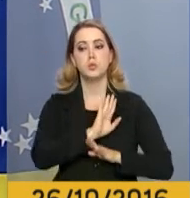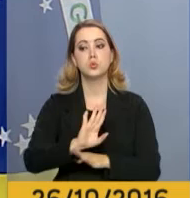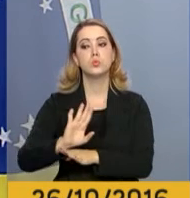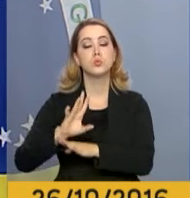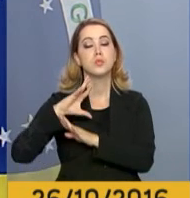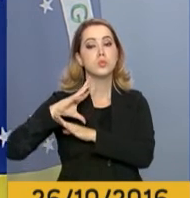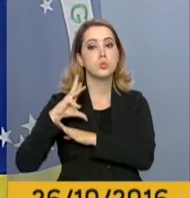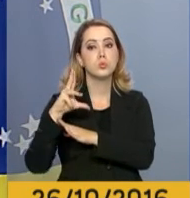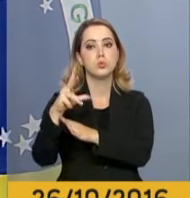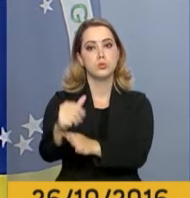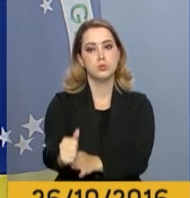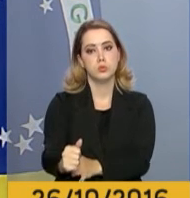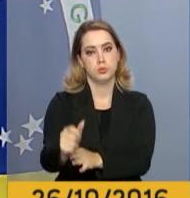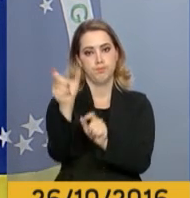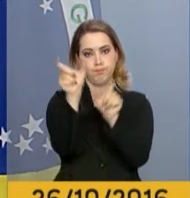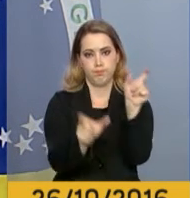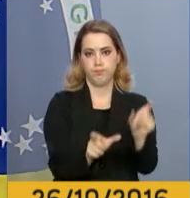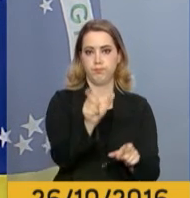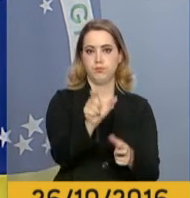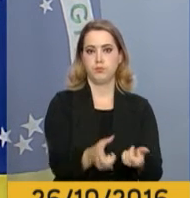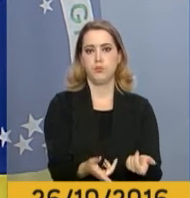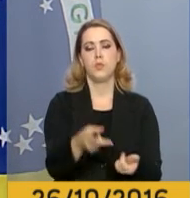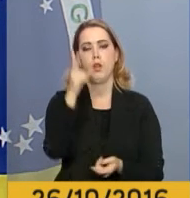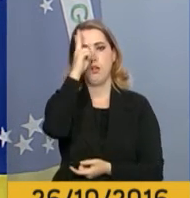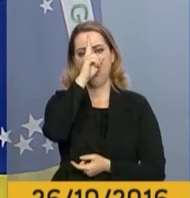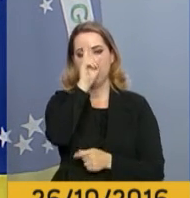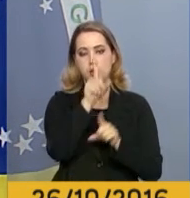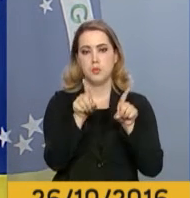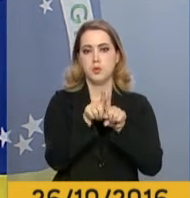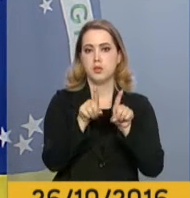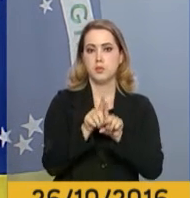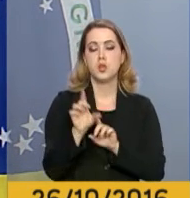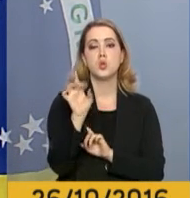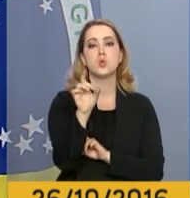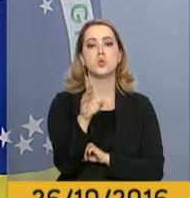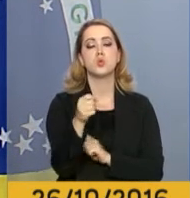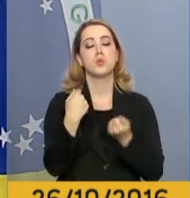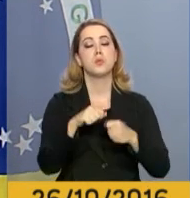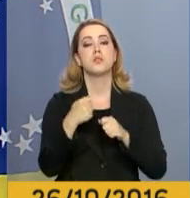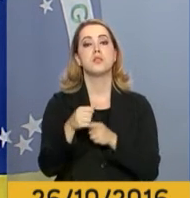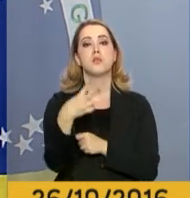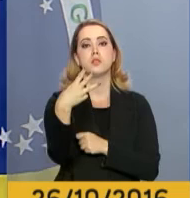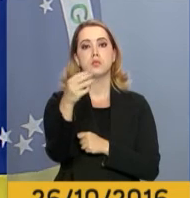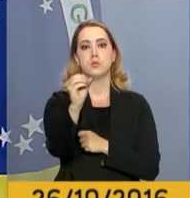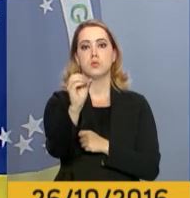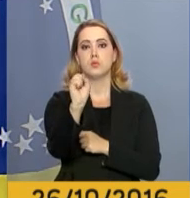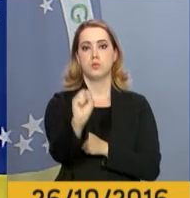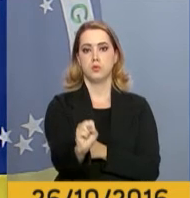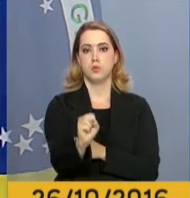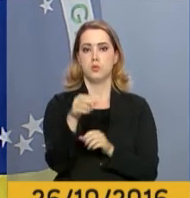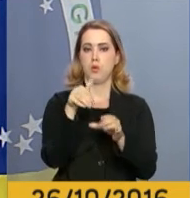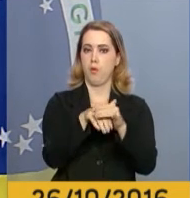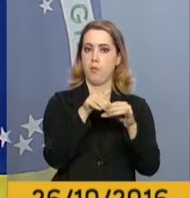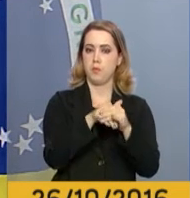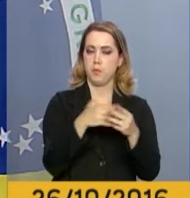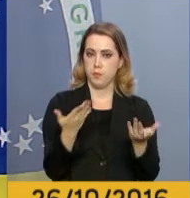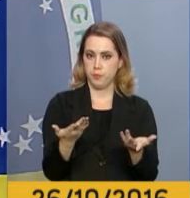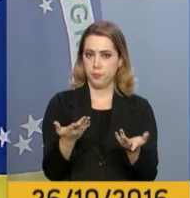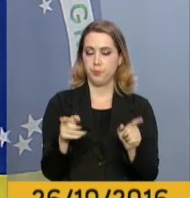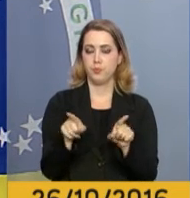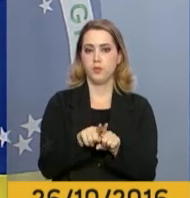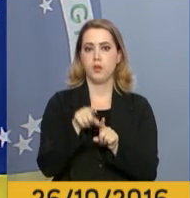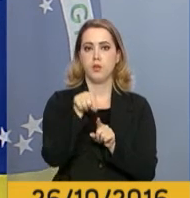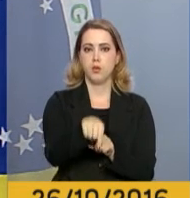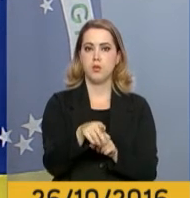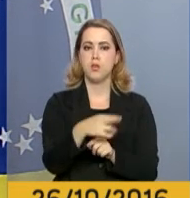todos. O presidente relembra que eram necessários apenas 308 votos. A ênfase na responsabilidade